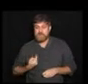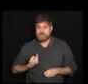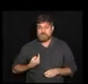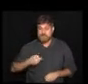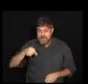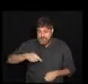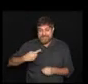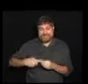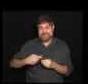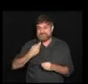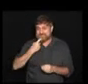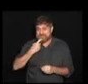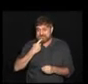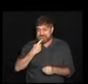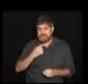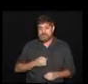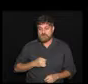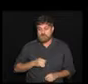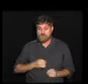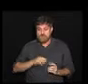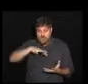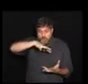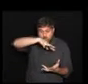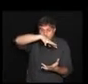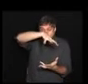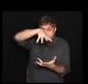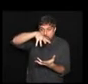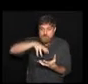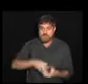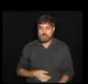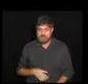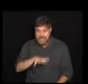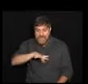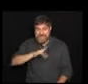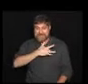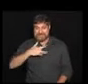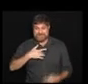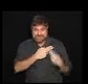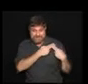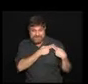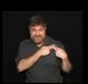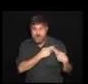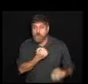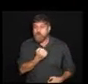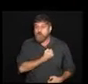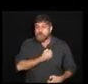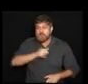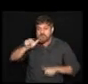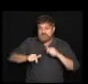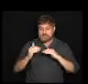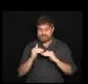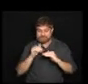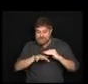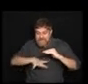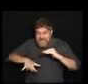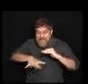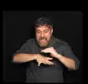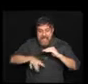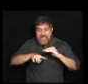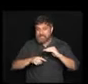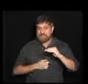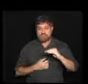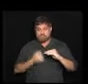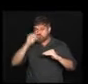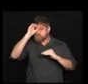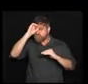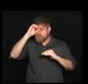vigilância municipal nem brasileiro, é do mundo, o número de casos que estão ali abaixo daquele